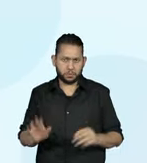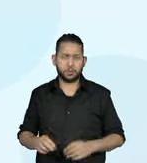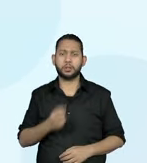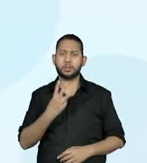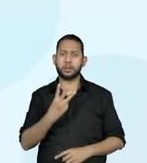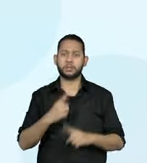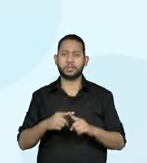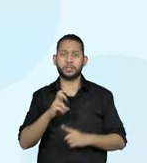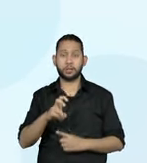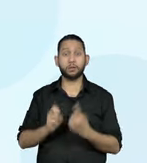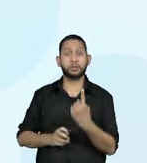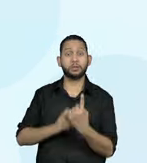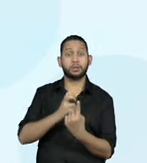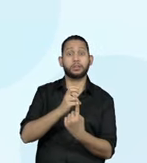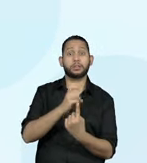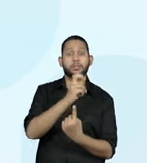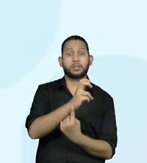a 15.